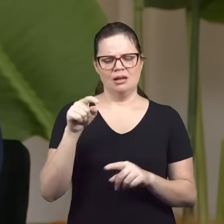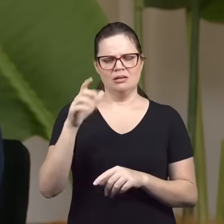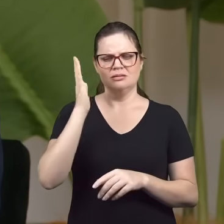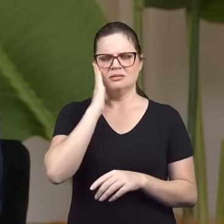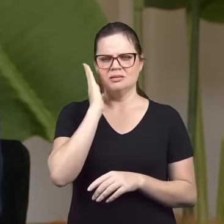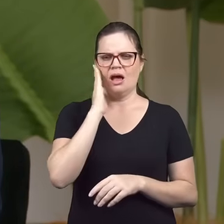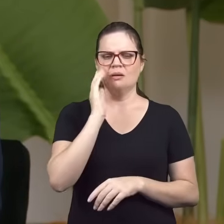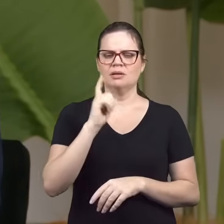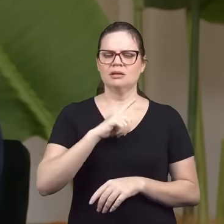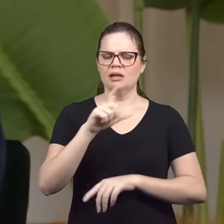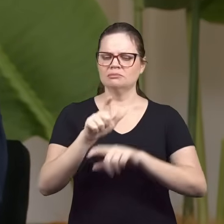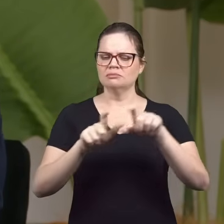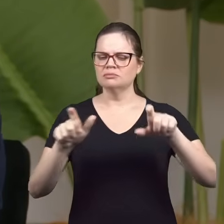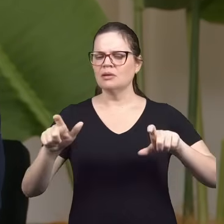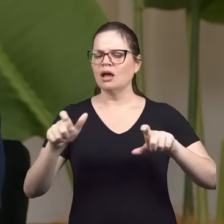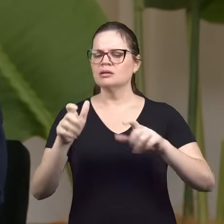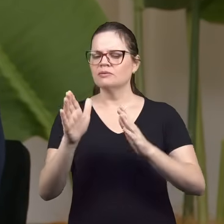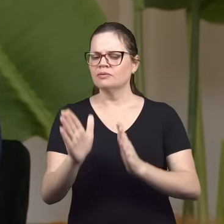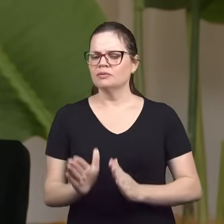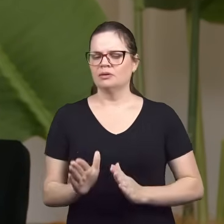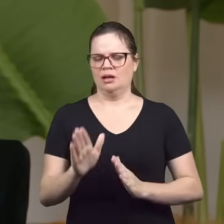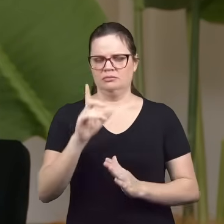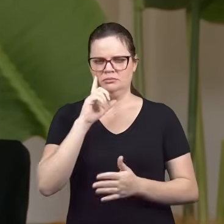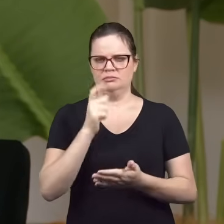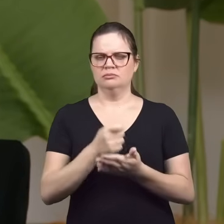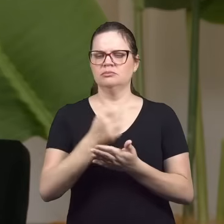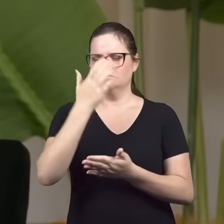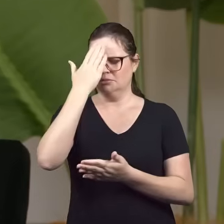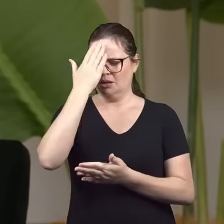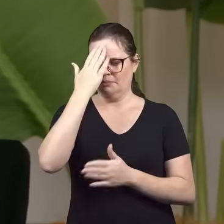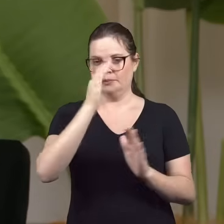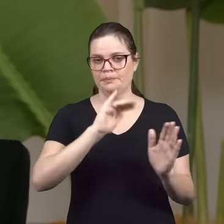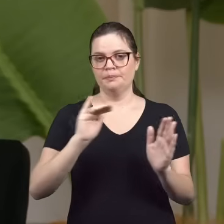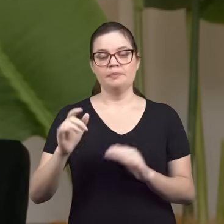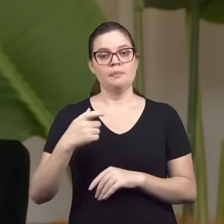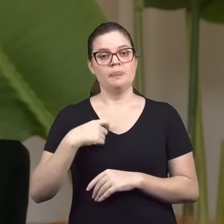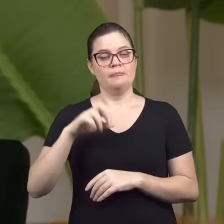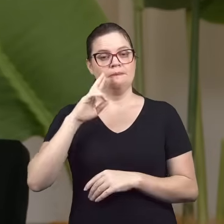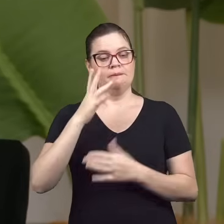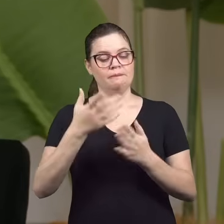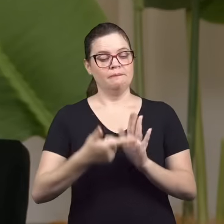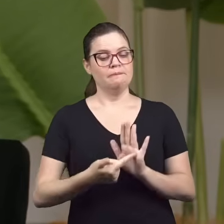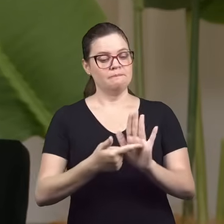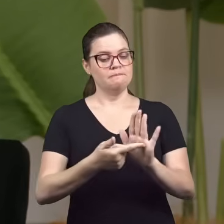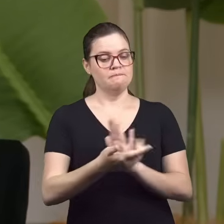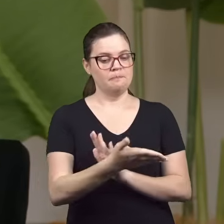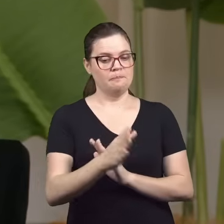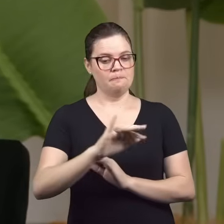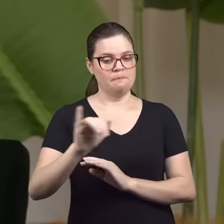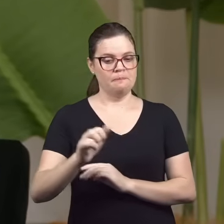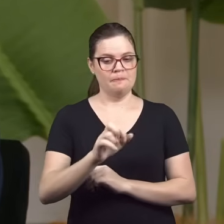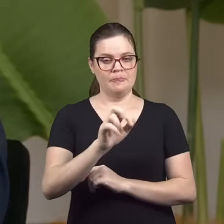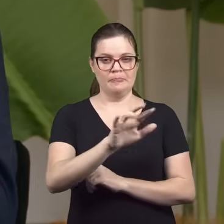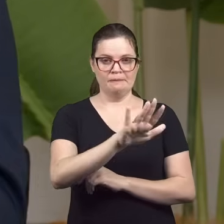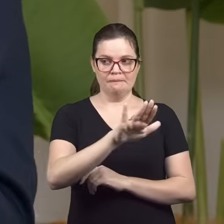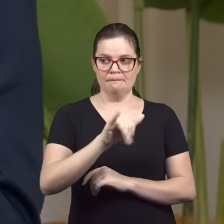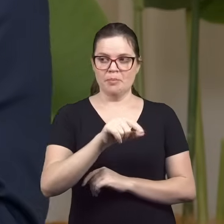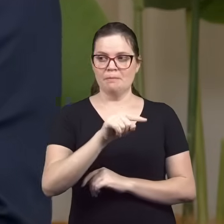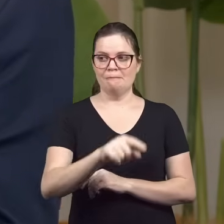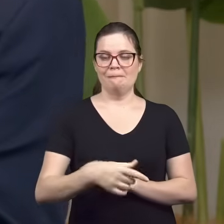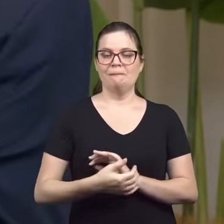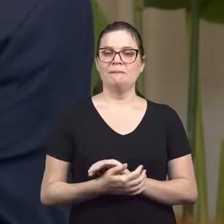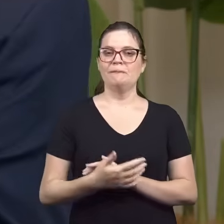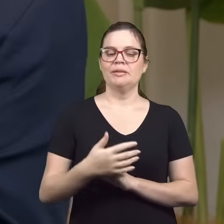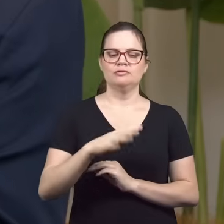são definidos e são fiéis. E o Senhor quis mostrar isso a Jeremias. O Senhor levanta Jeremias